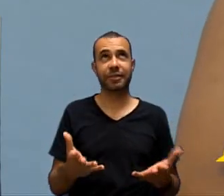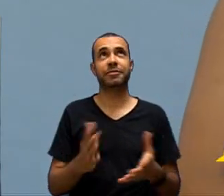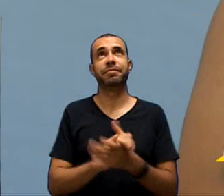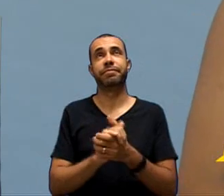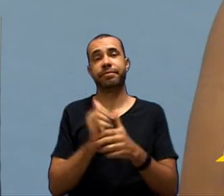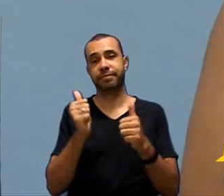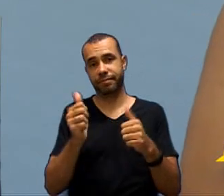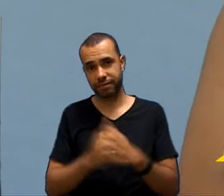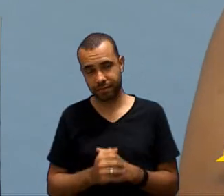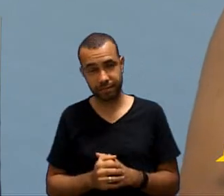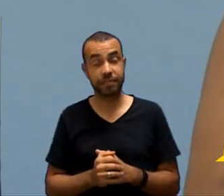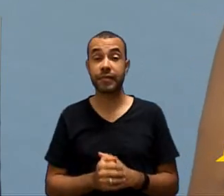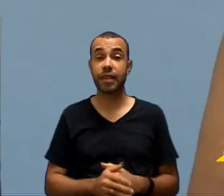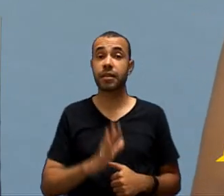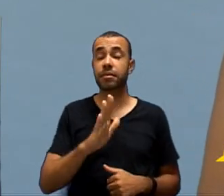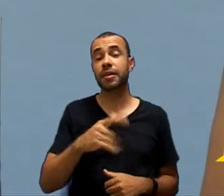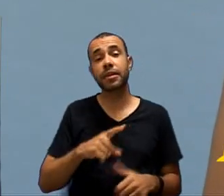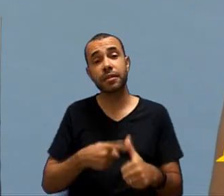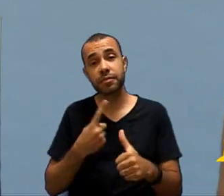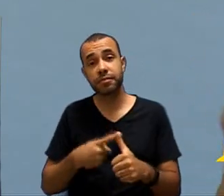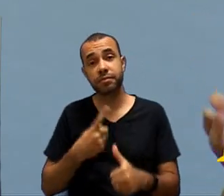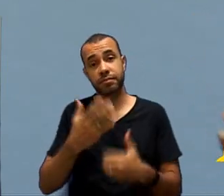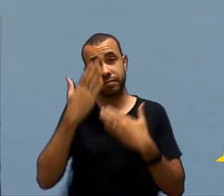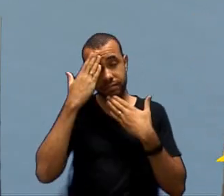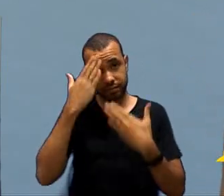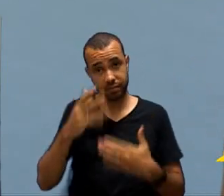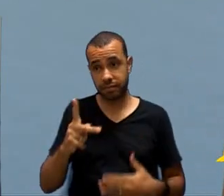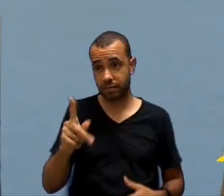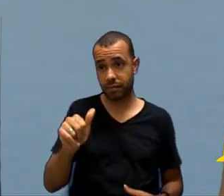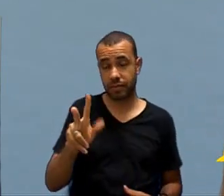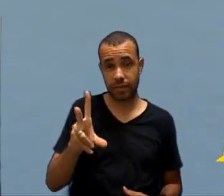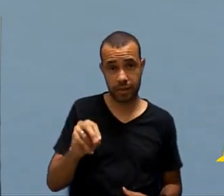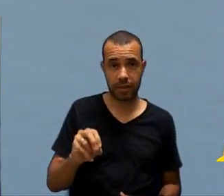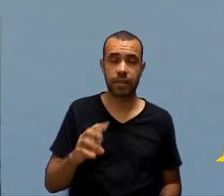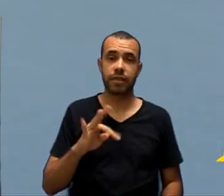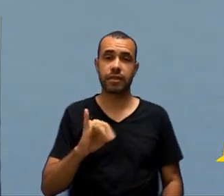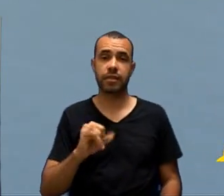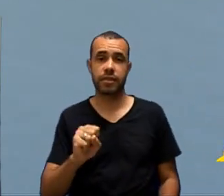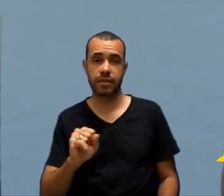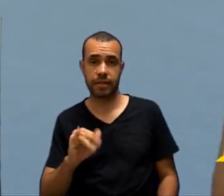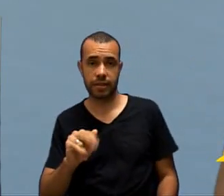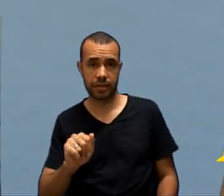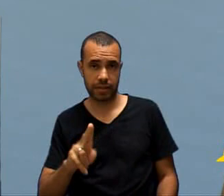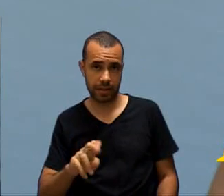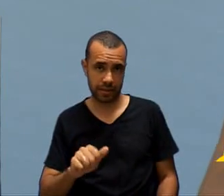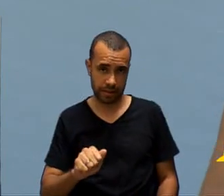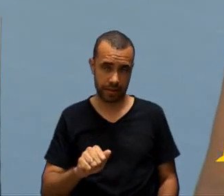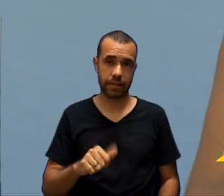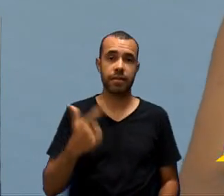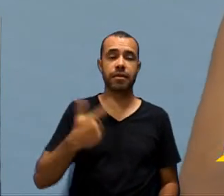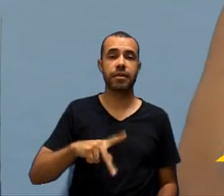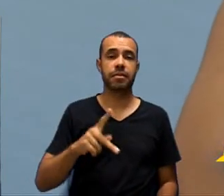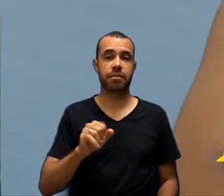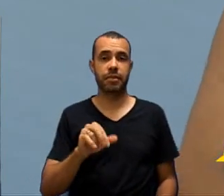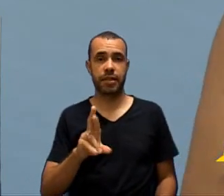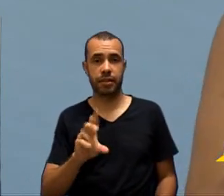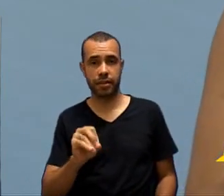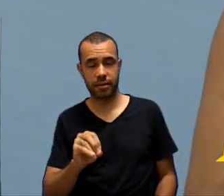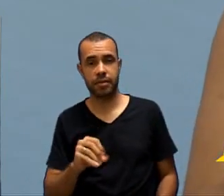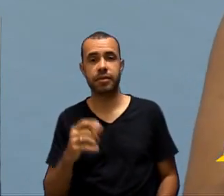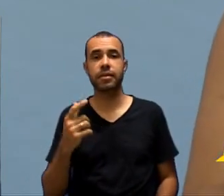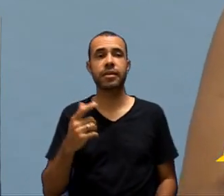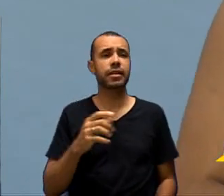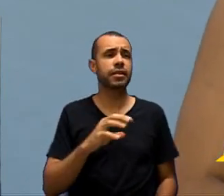Eu quero primeiro agradecer ao Paulo, à Tiziana, ao Pedro por todo